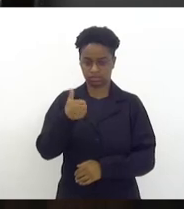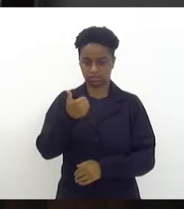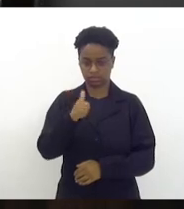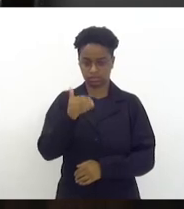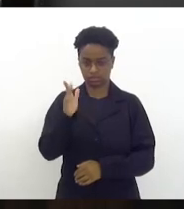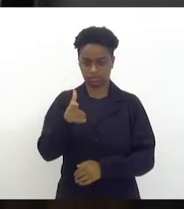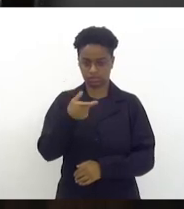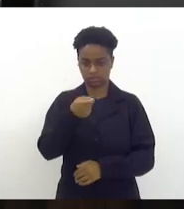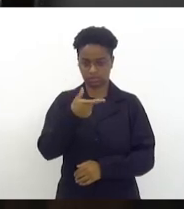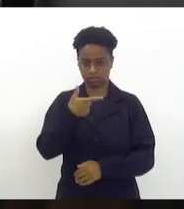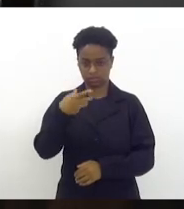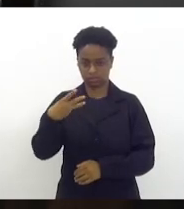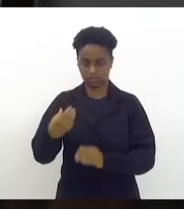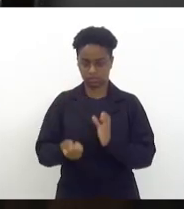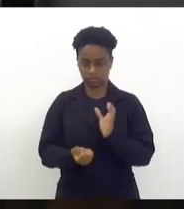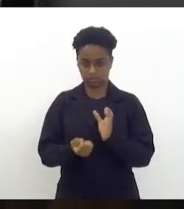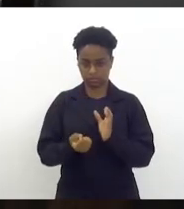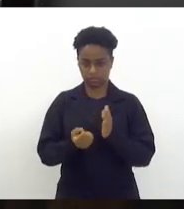911 de 2023, aprovado.